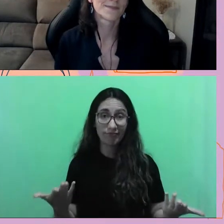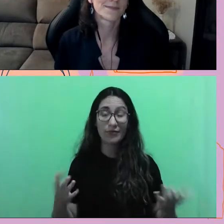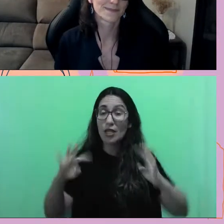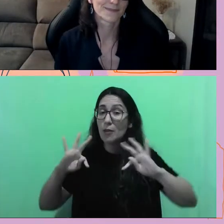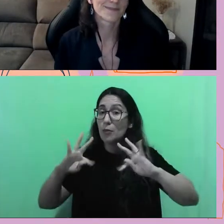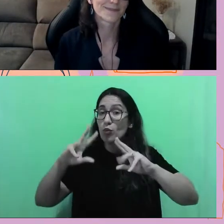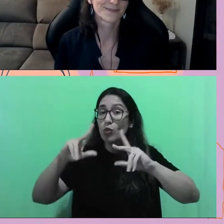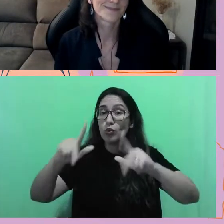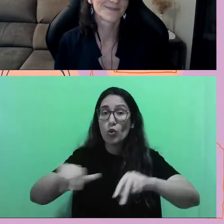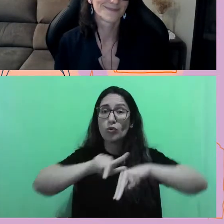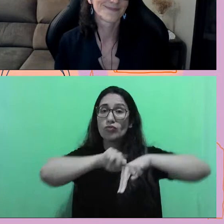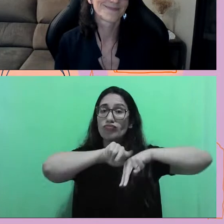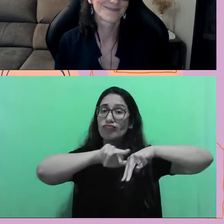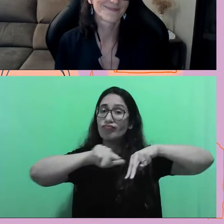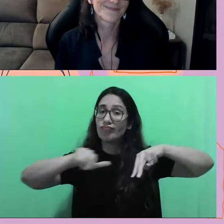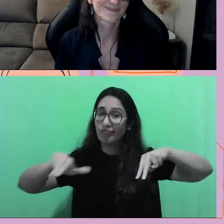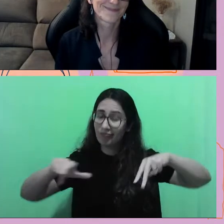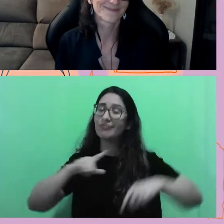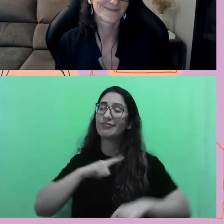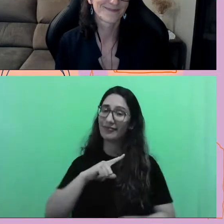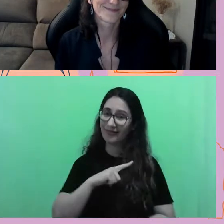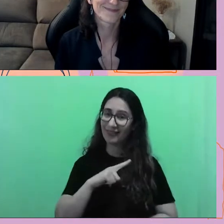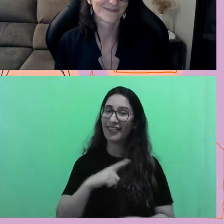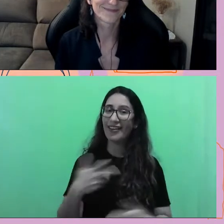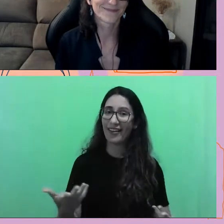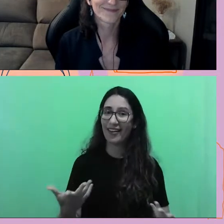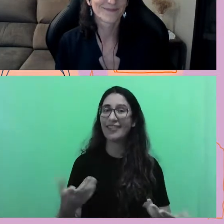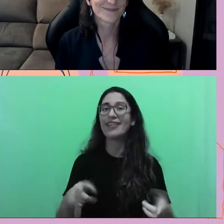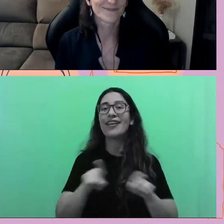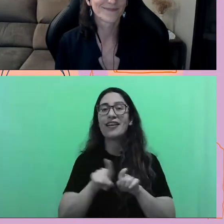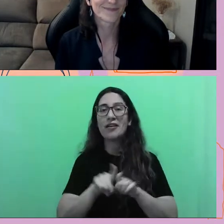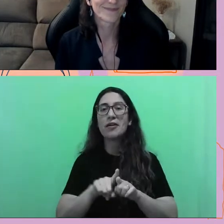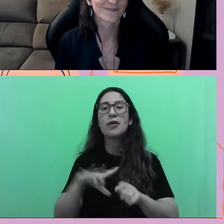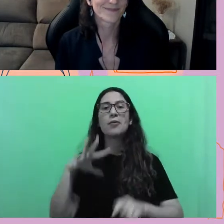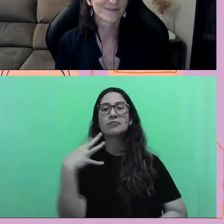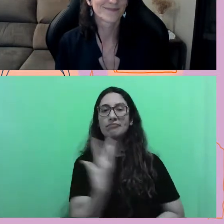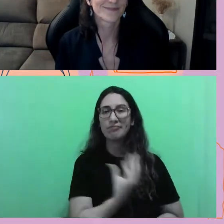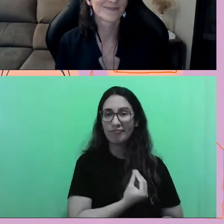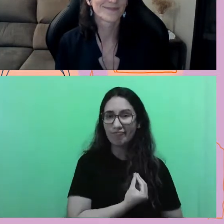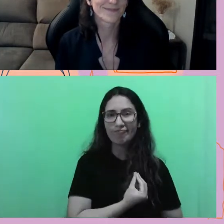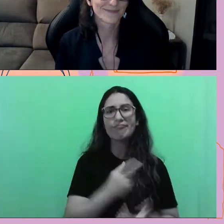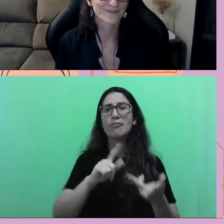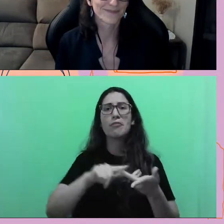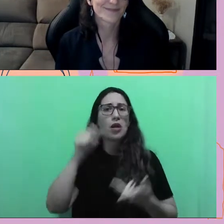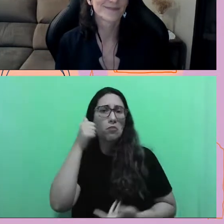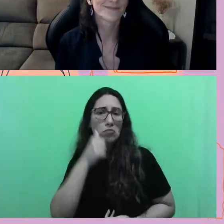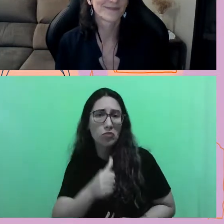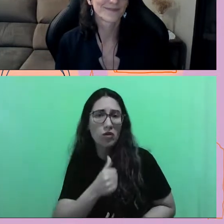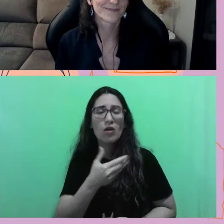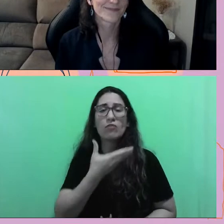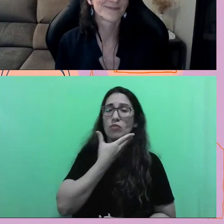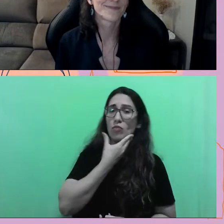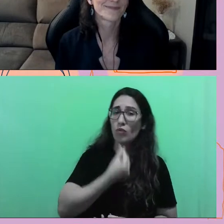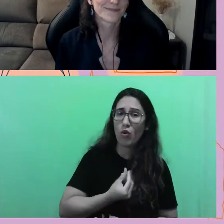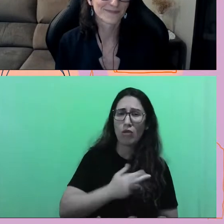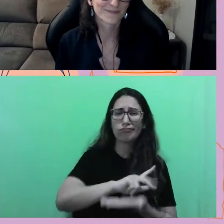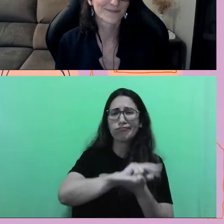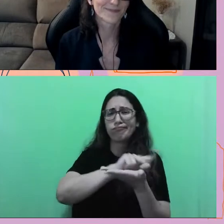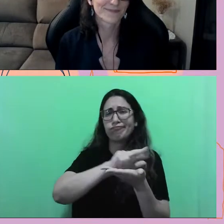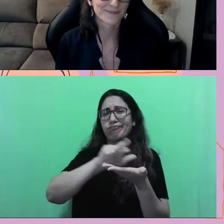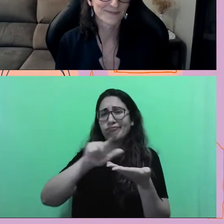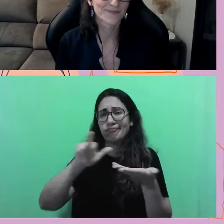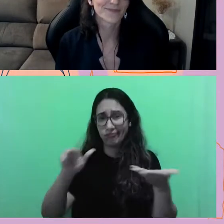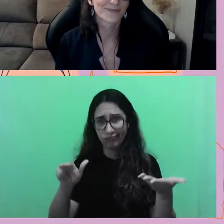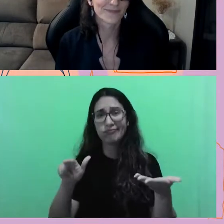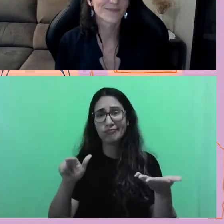que estão aí, né? Então, é para transexo, é para o travesti, é para a mulher, é para o homem, né?